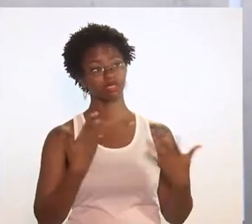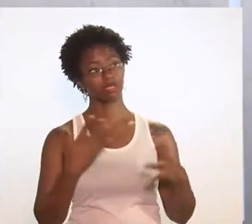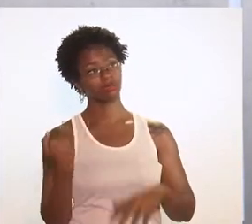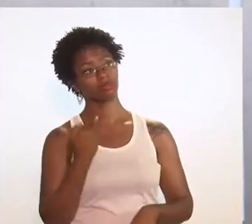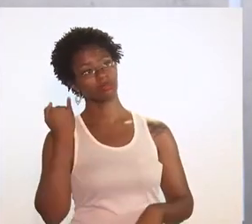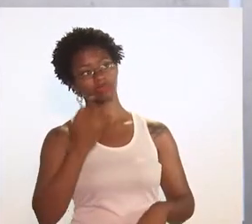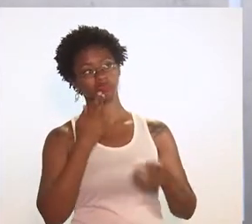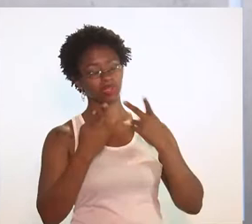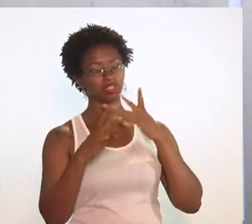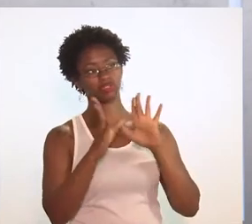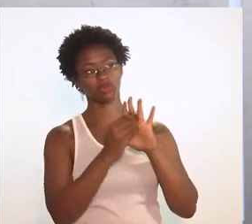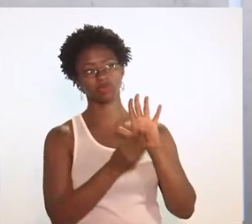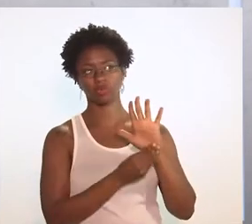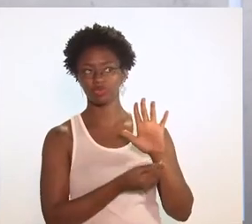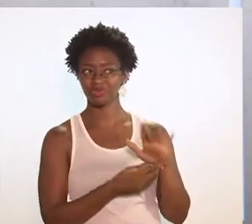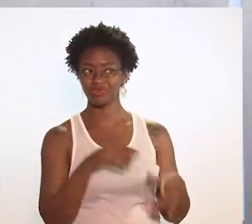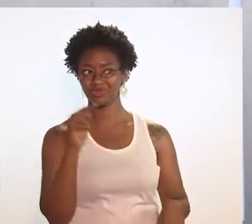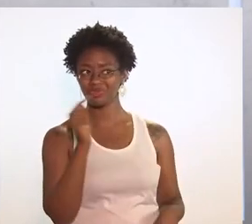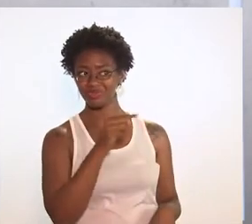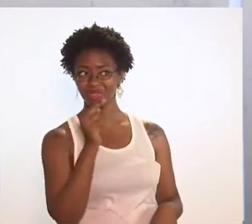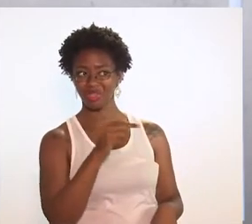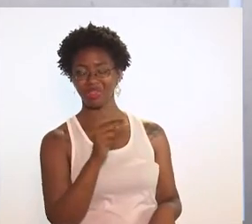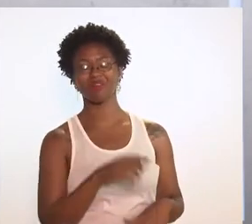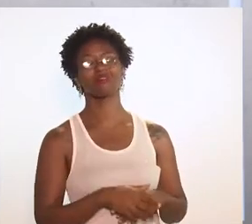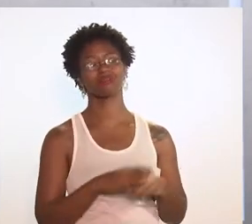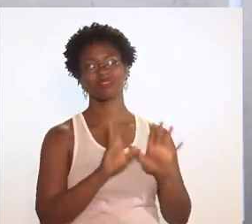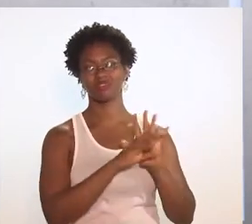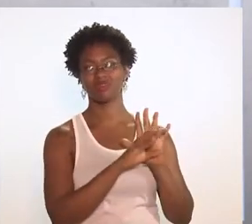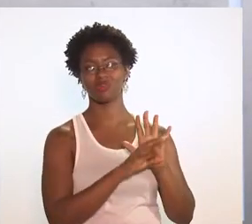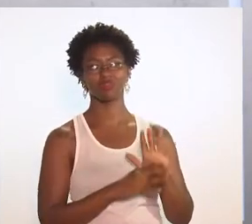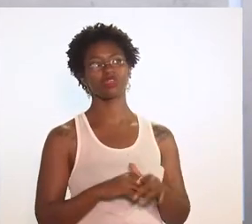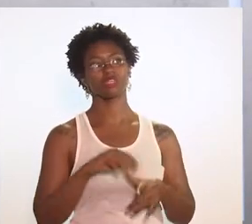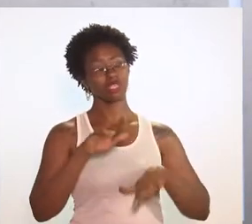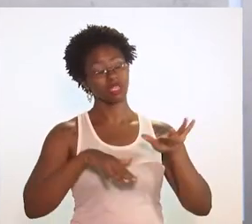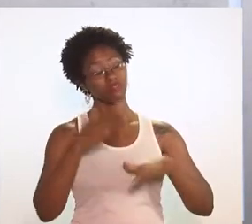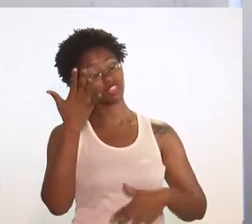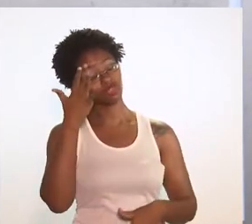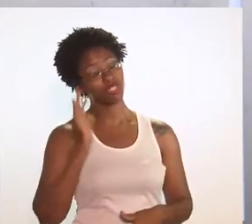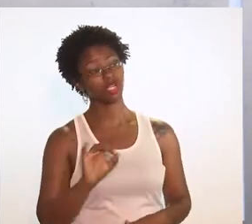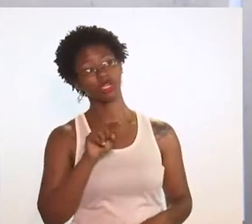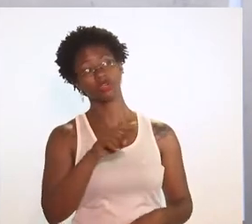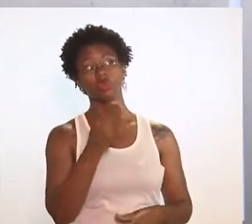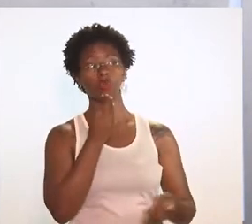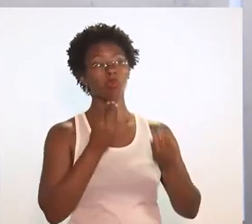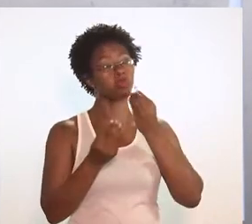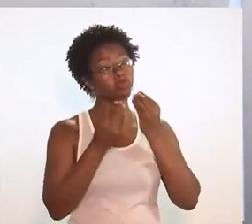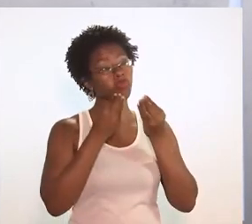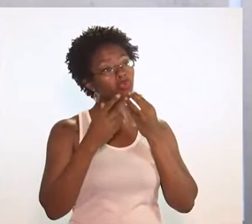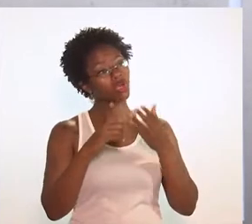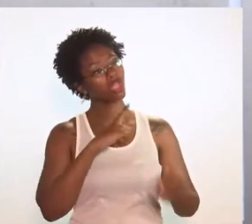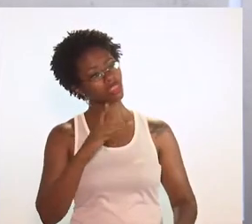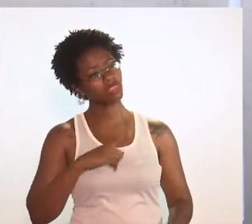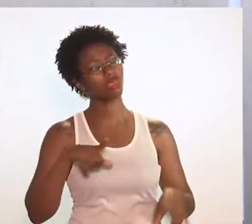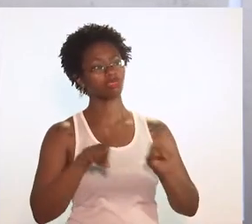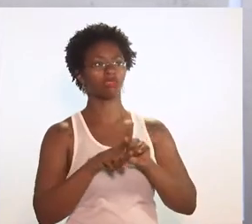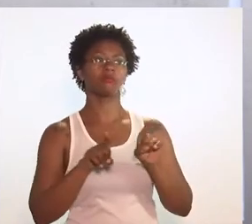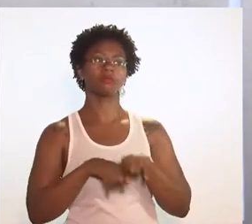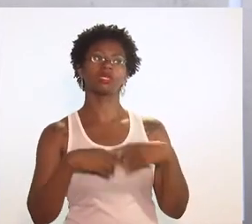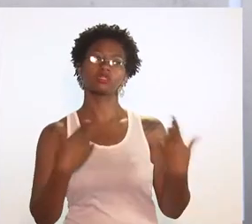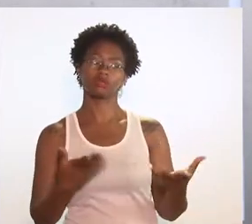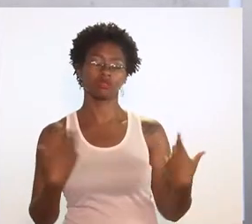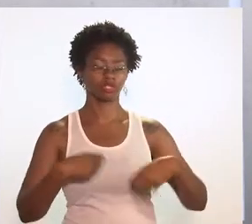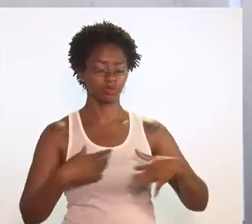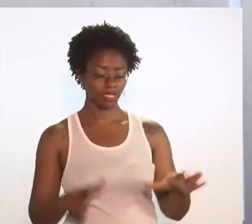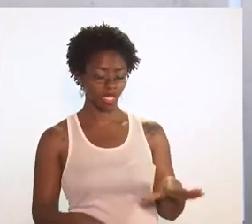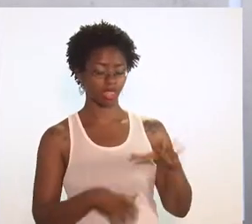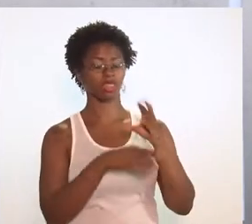esse conceito aqui para o nosso público que está assistindo a gente na TV Alérgica. Talvez ainda não tenha virado a chave para o quanto de oportunidade existe também e a